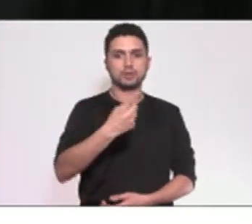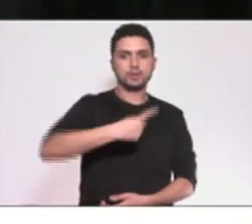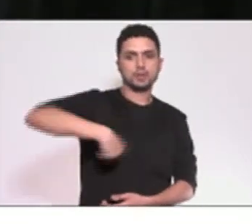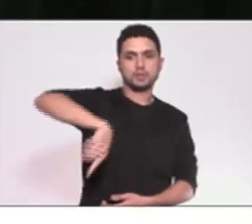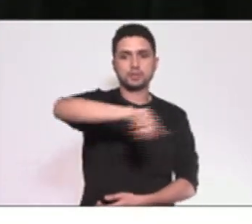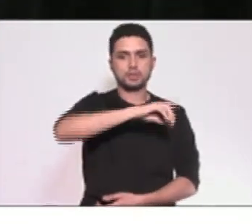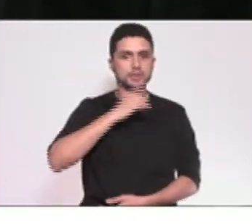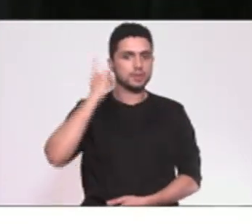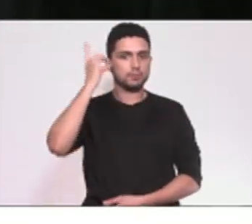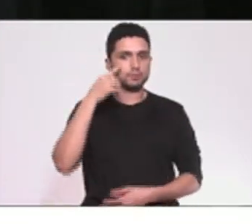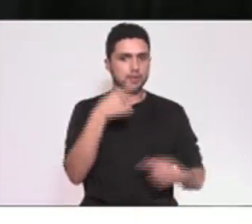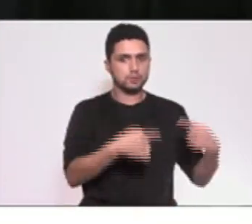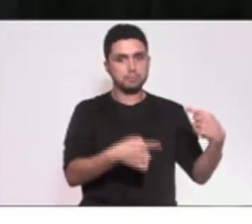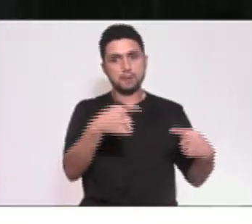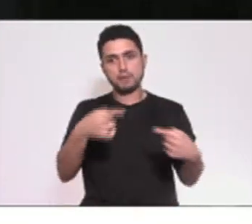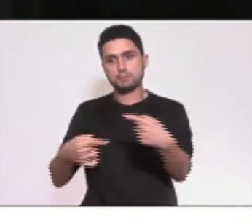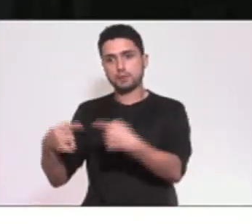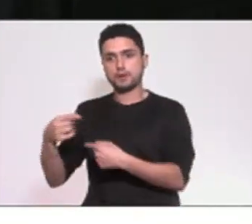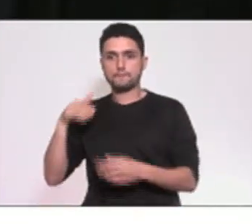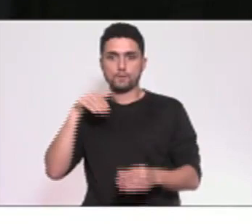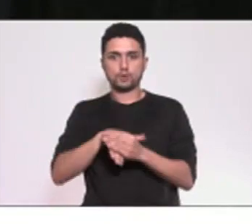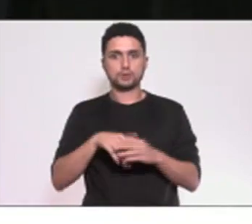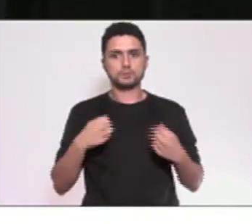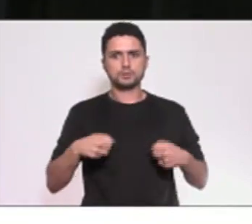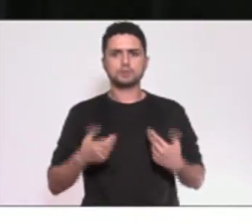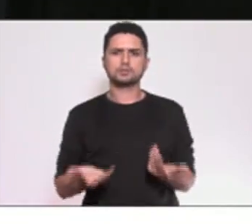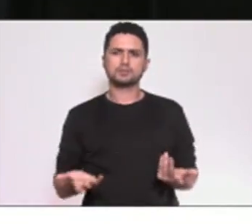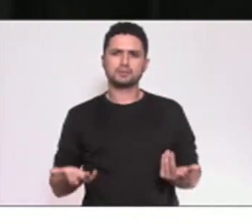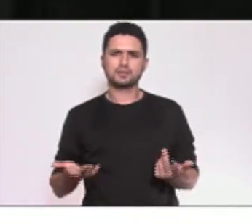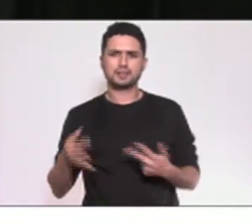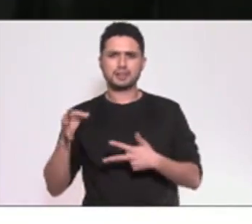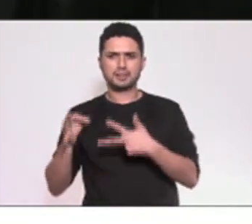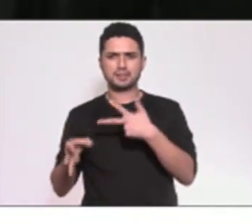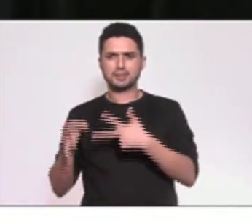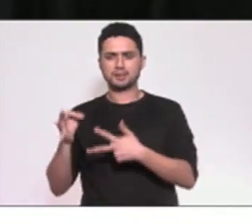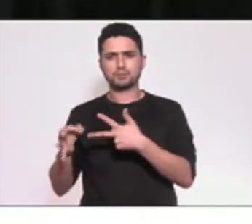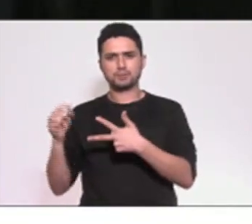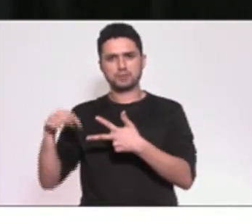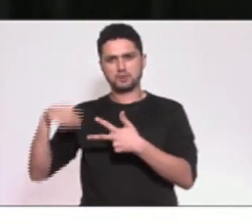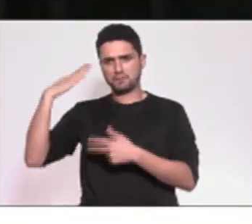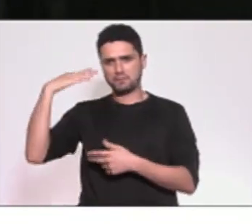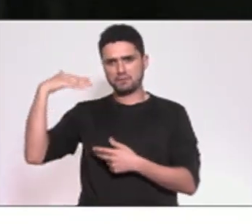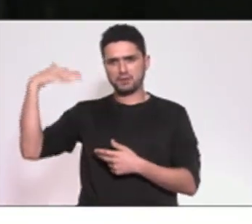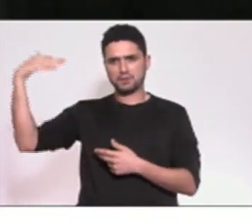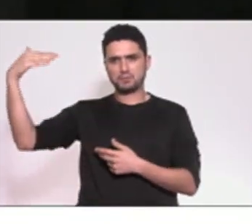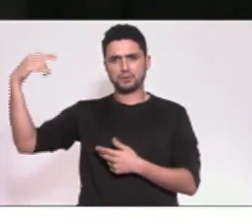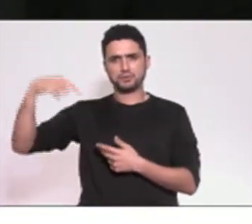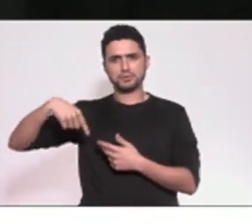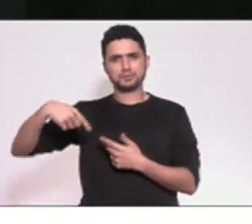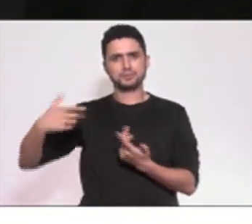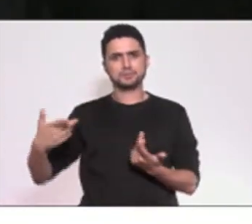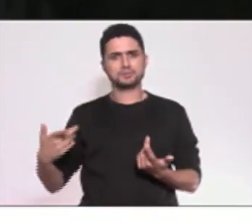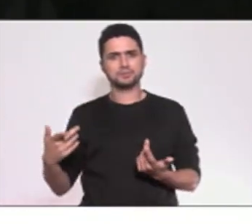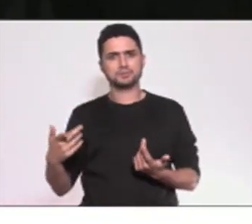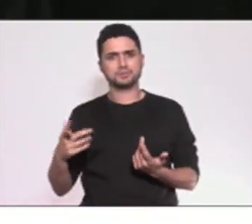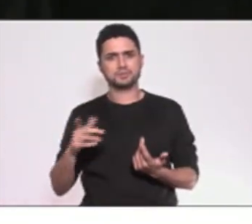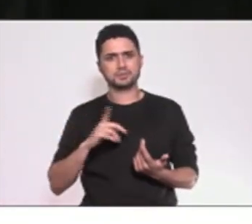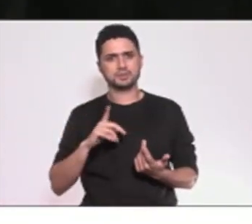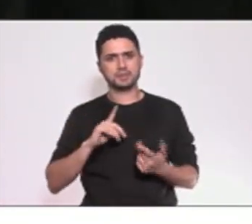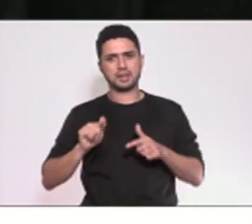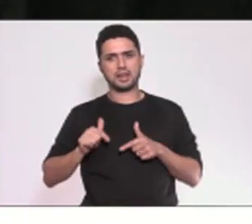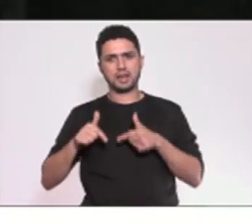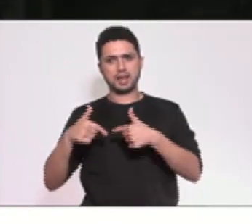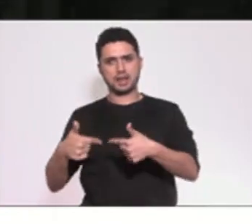os deputados. Um tribunal que é notadamente reconhecido pela morosidade dos seus atos e das